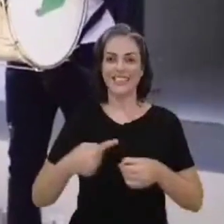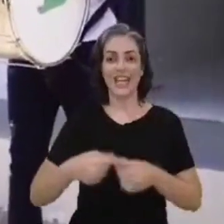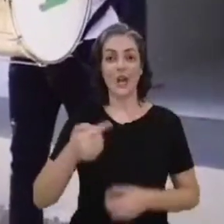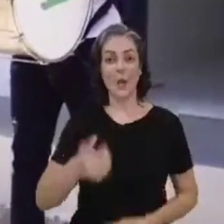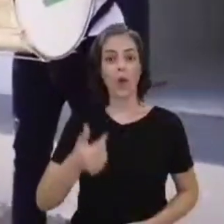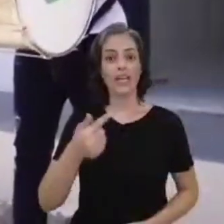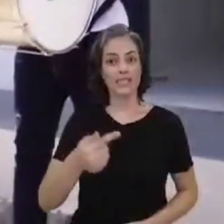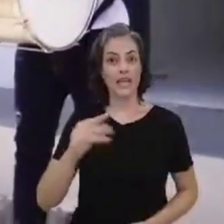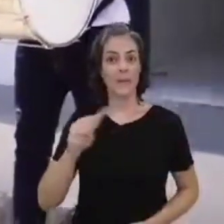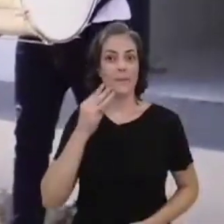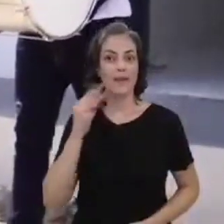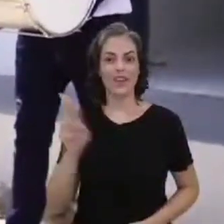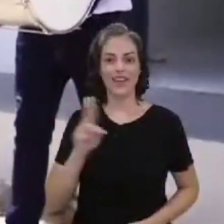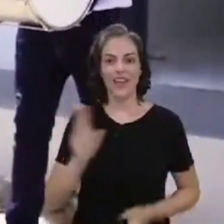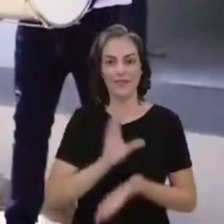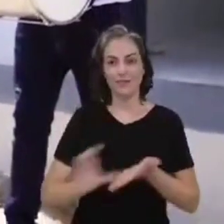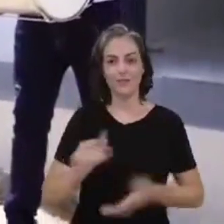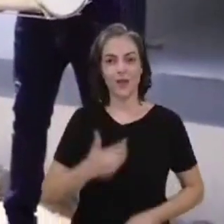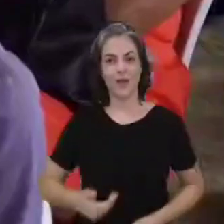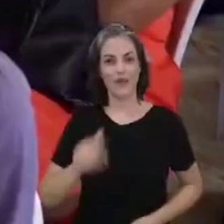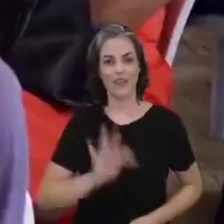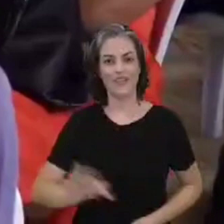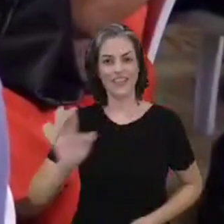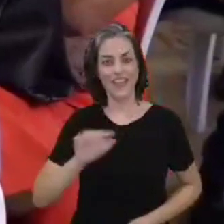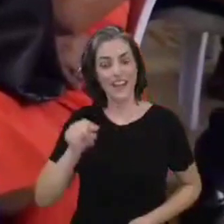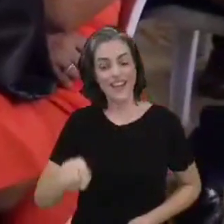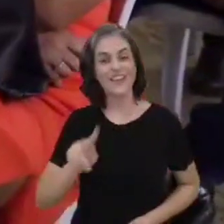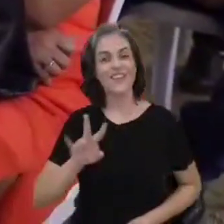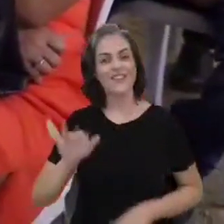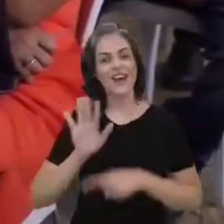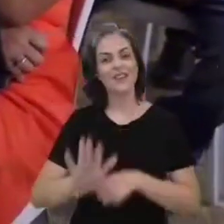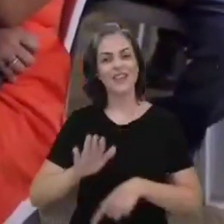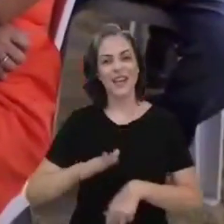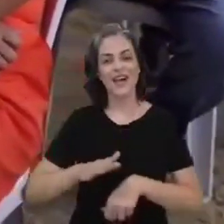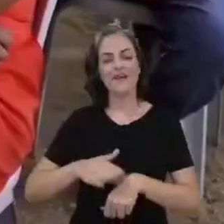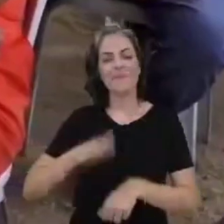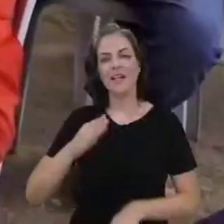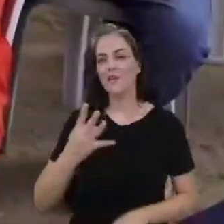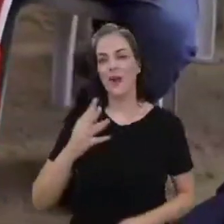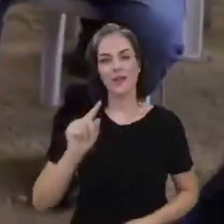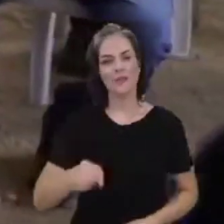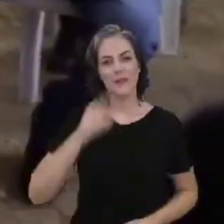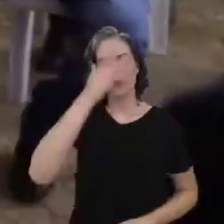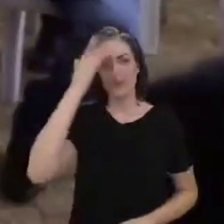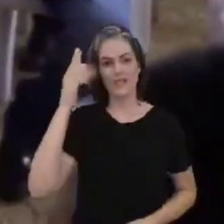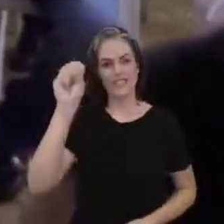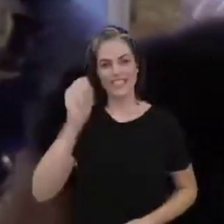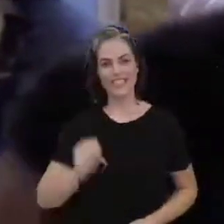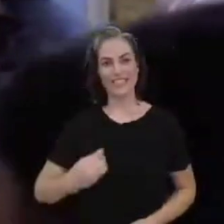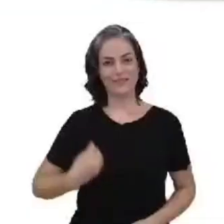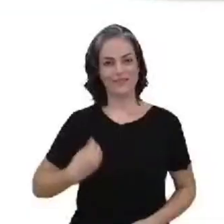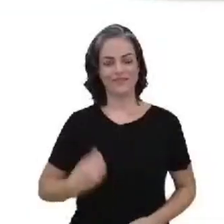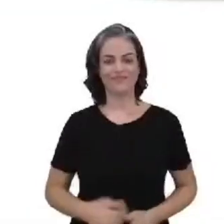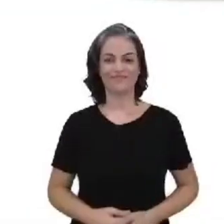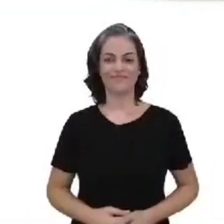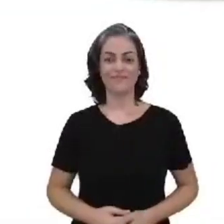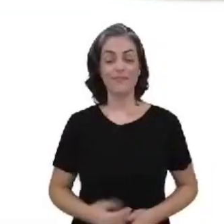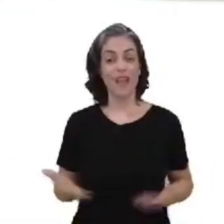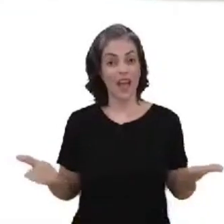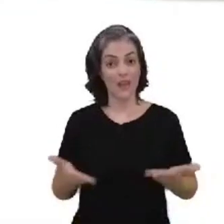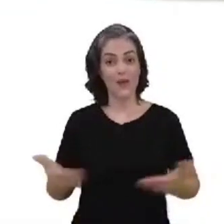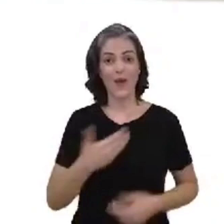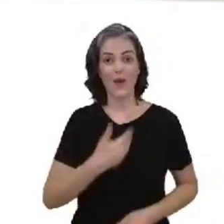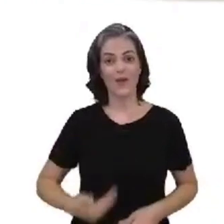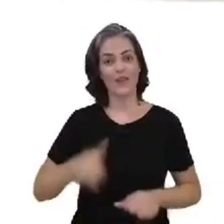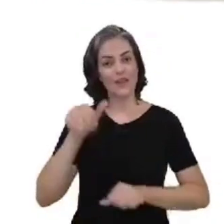quase 7 milhões de reais em recursos federais, a intervenção vai melhorar a vida de mais de 4 mil sergipanos. É um governo, gente,